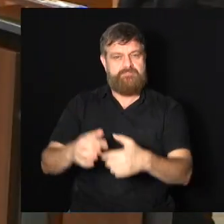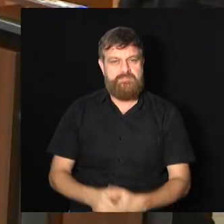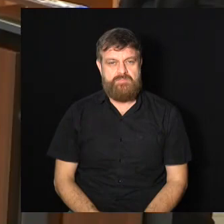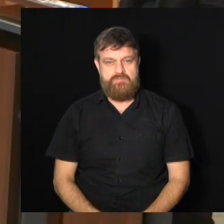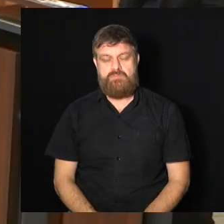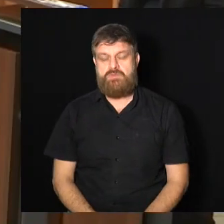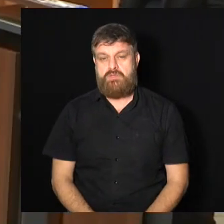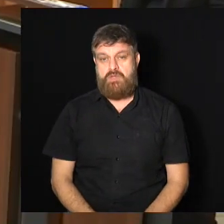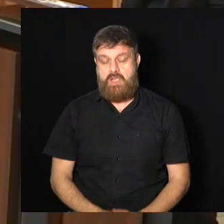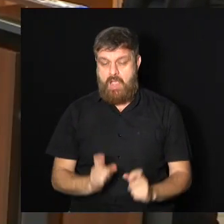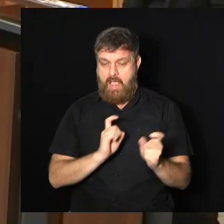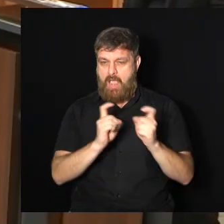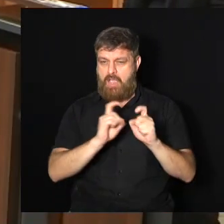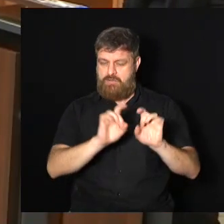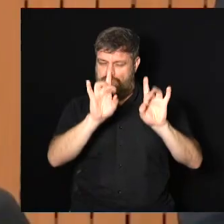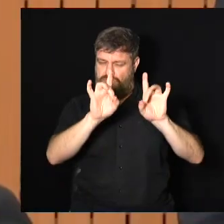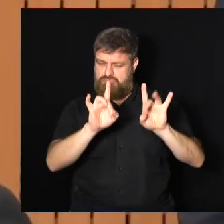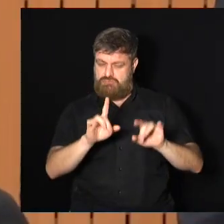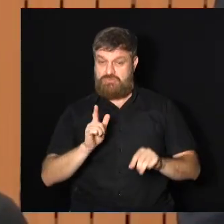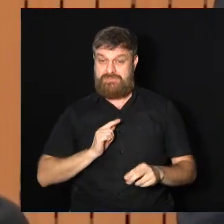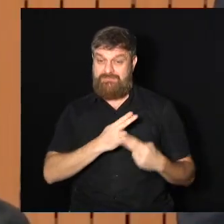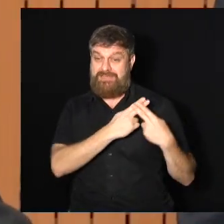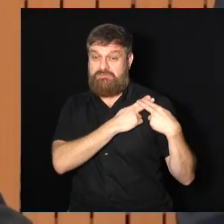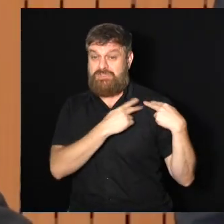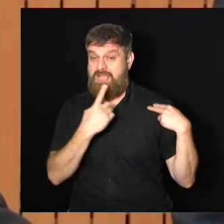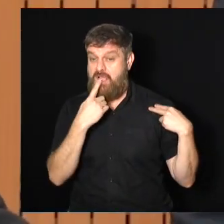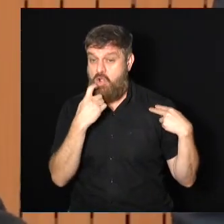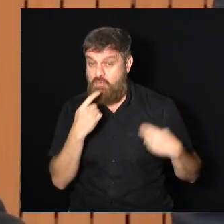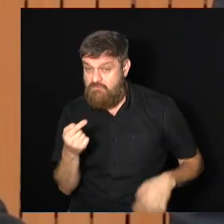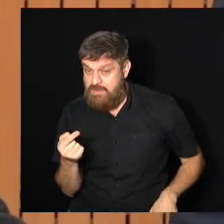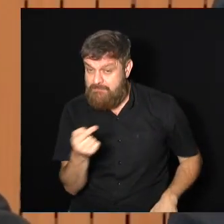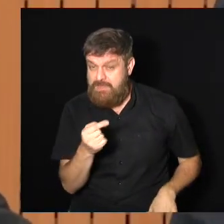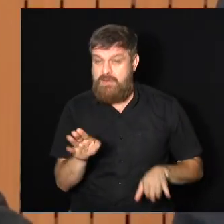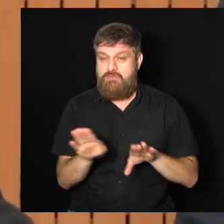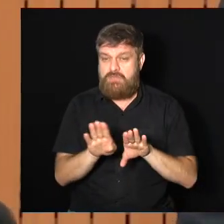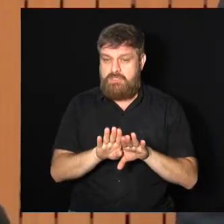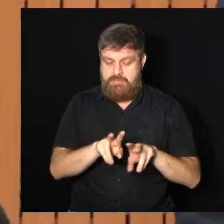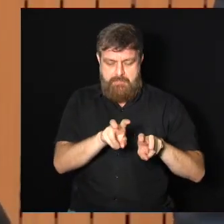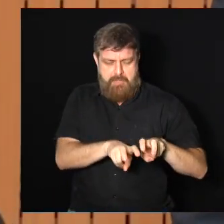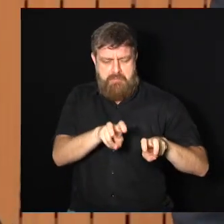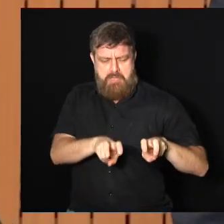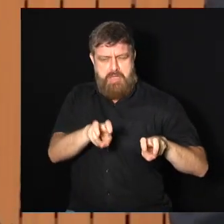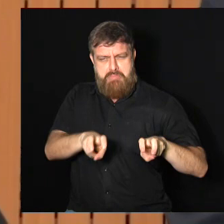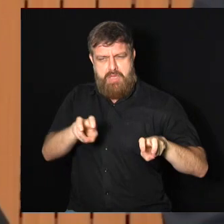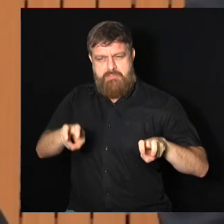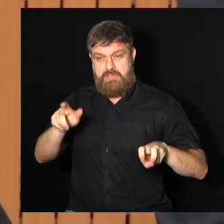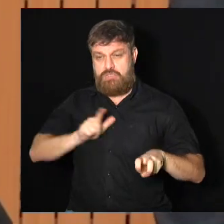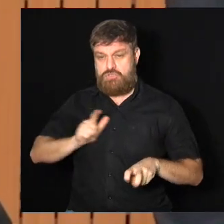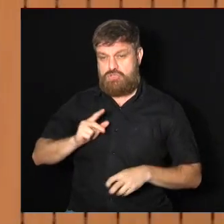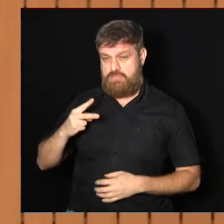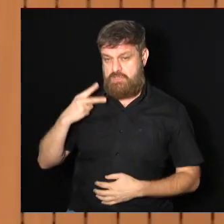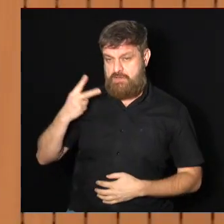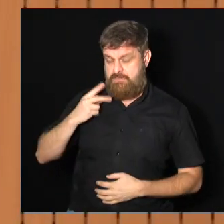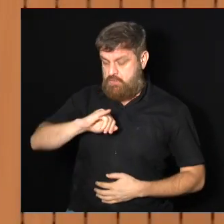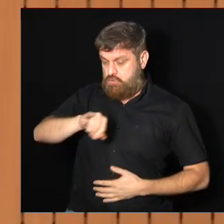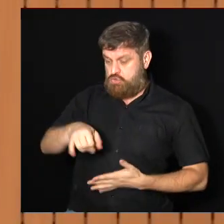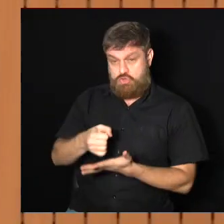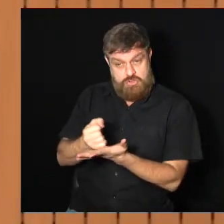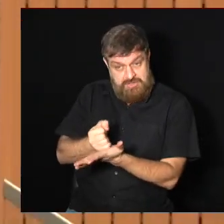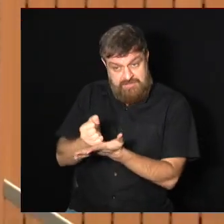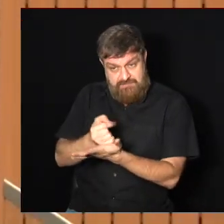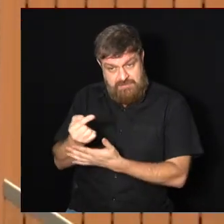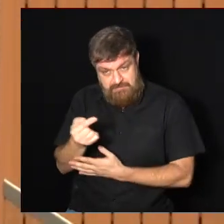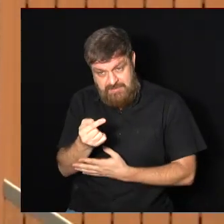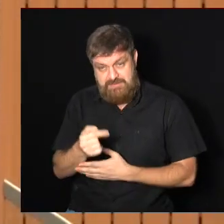reunião solene foi presidida pelo vereador Gilberto Vermelho. Também fizeram parte da mesa de autoridades o parlamentar Jorge da Farmácia,